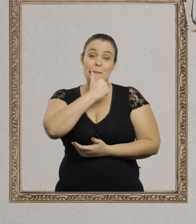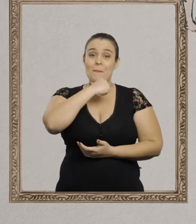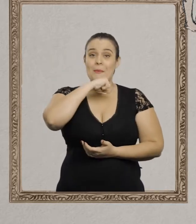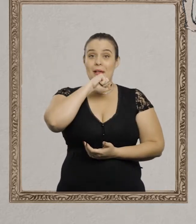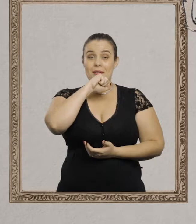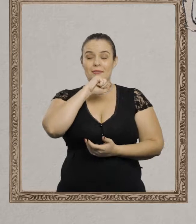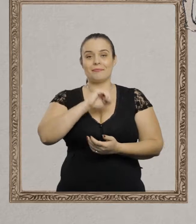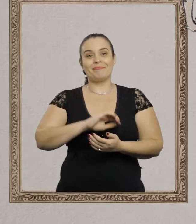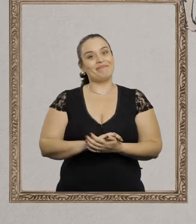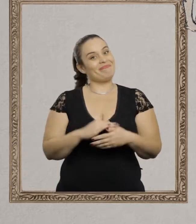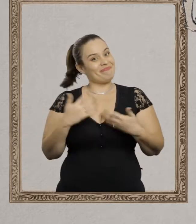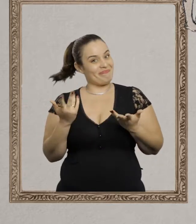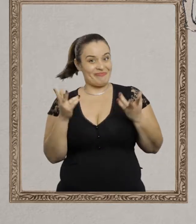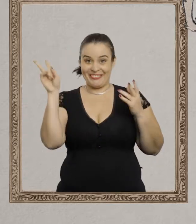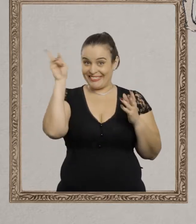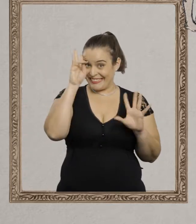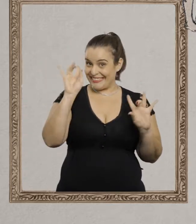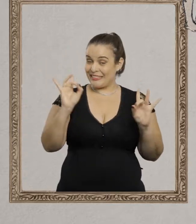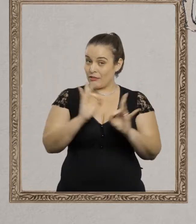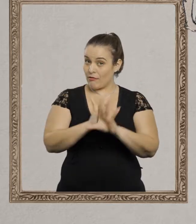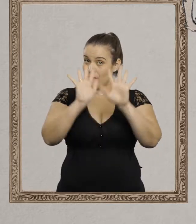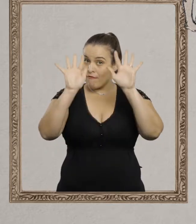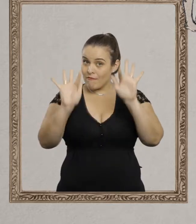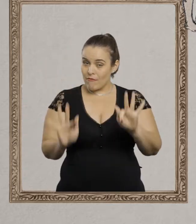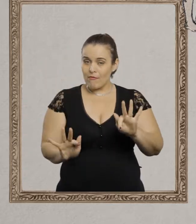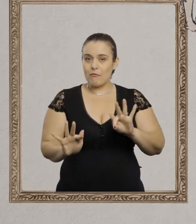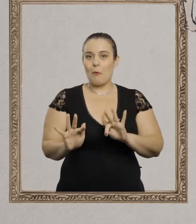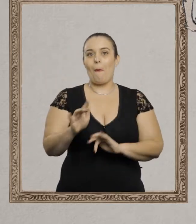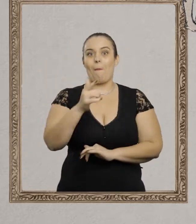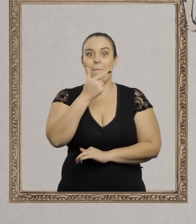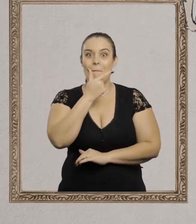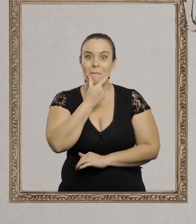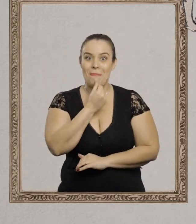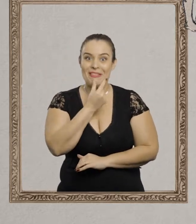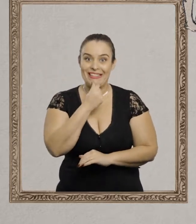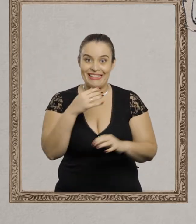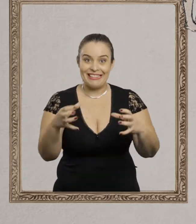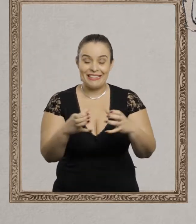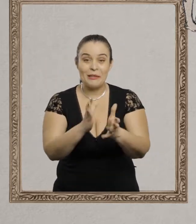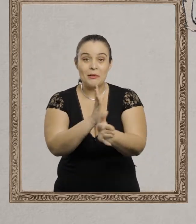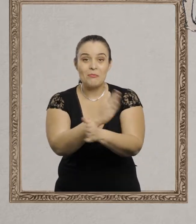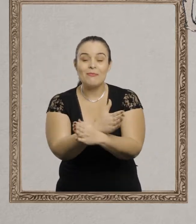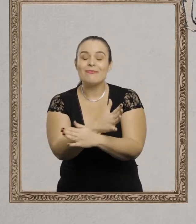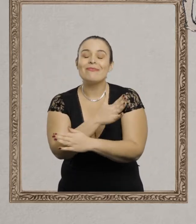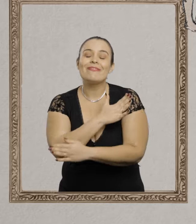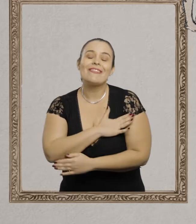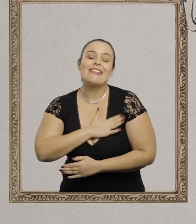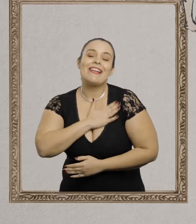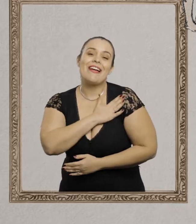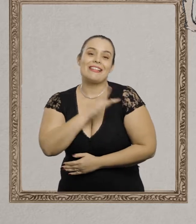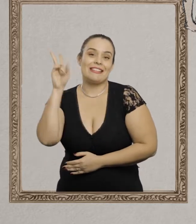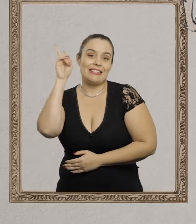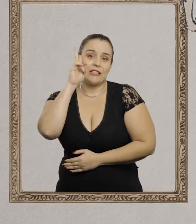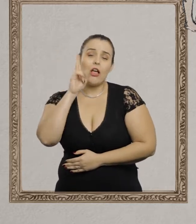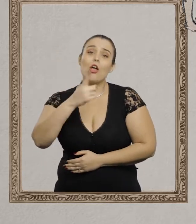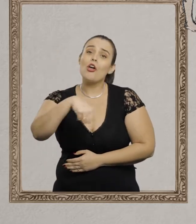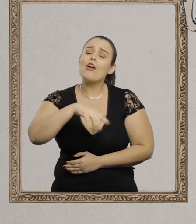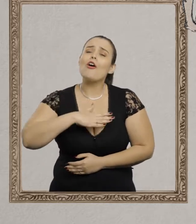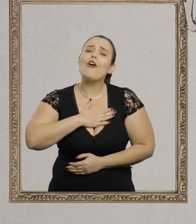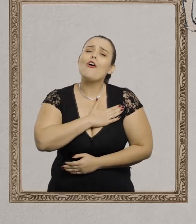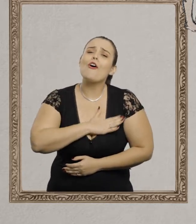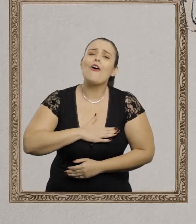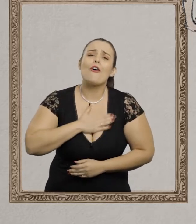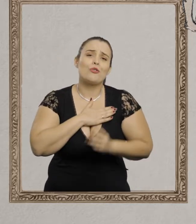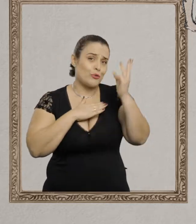a história. Os meninos gostavam muito da história. Eles gostavam também de Wendy. As